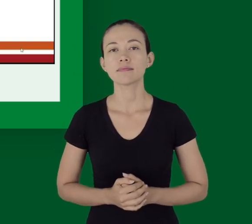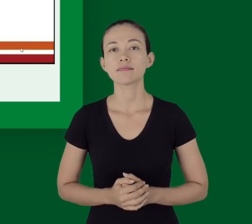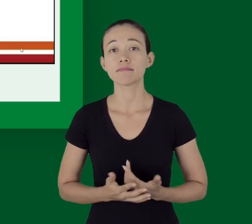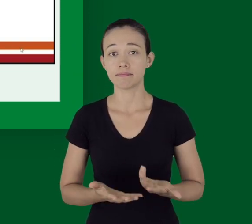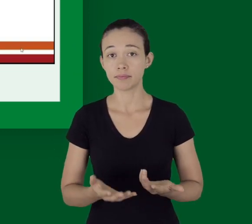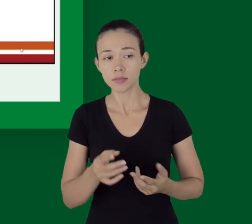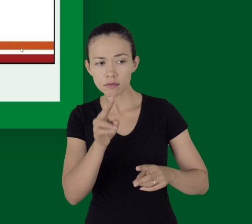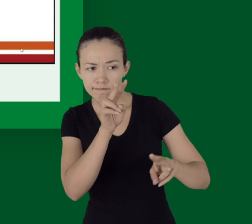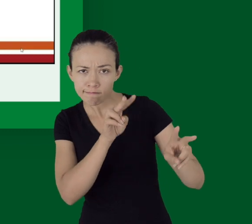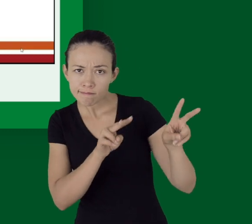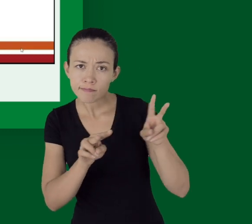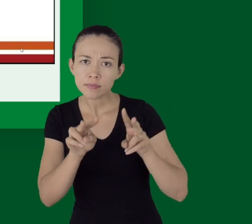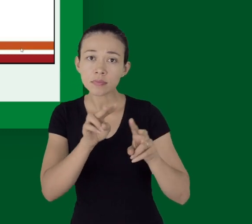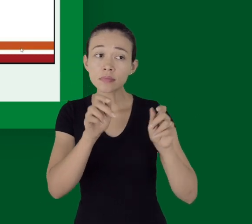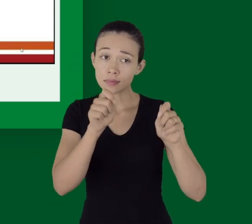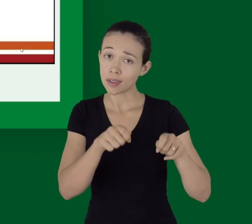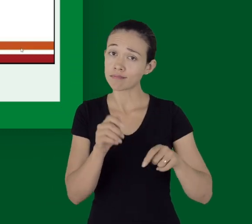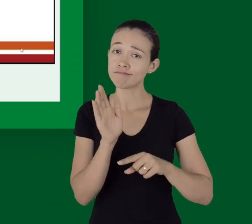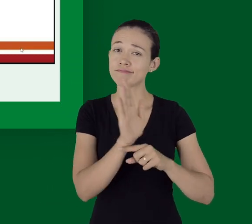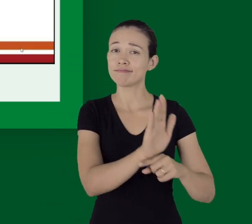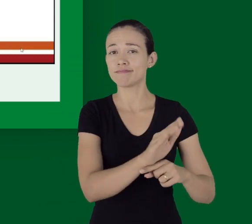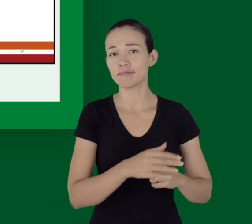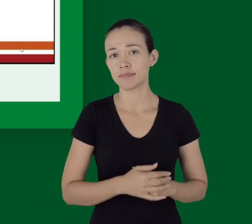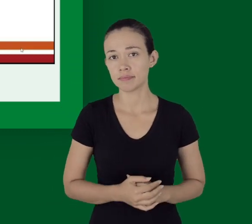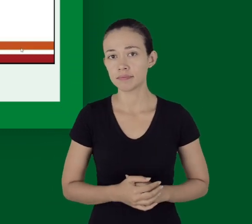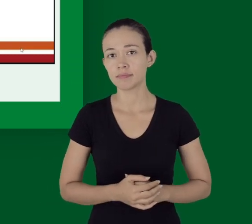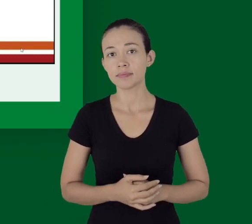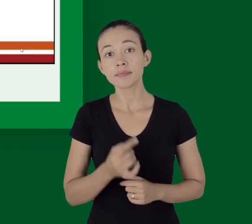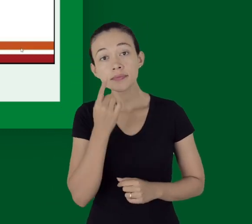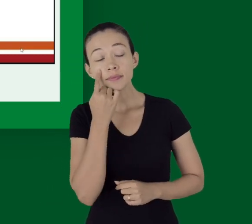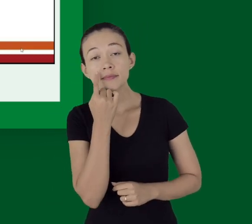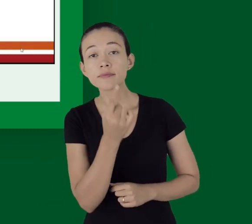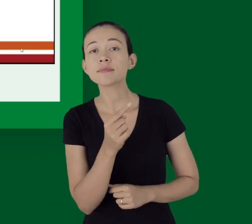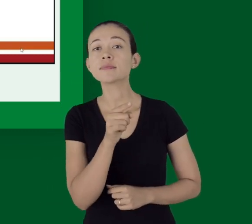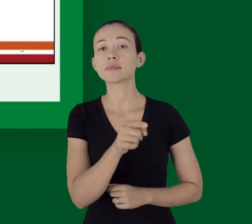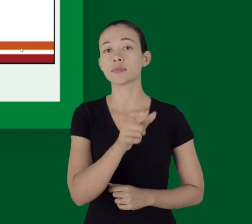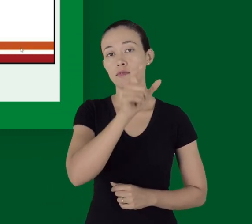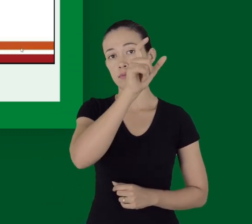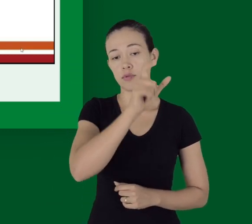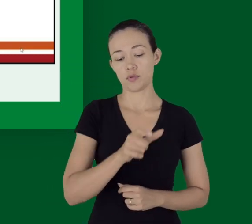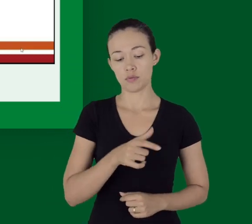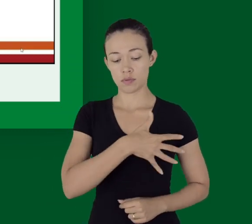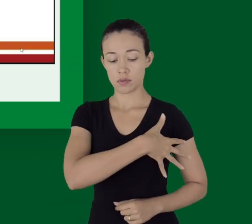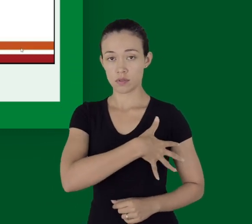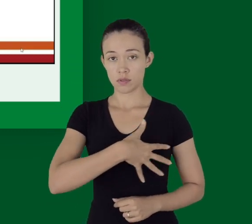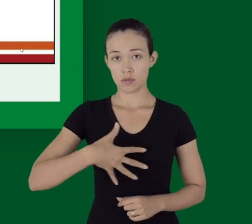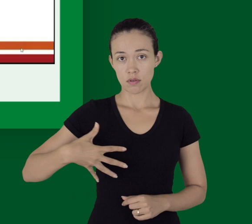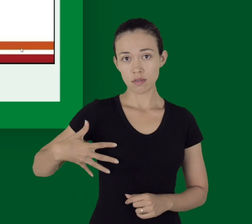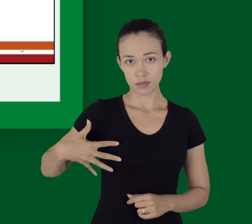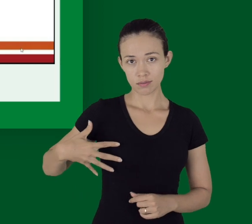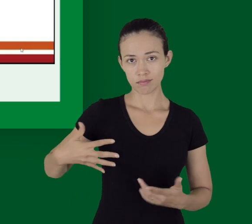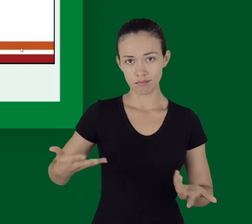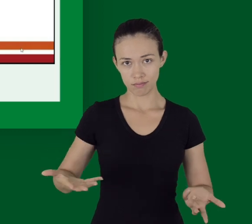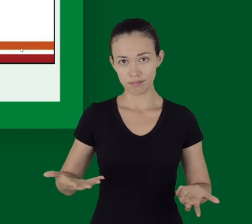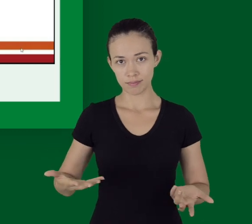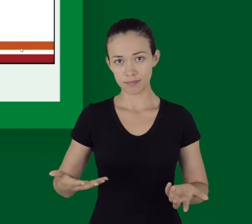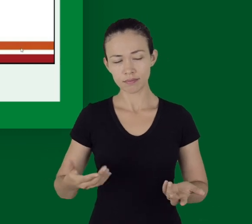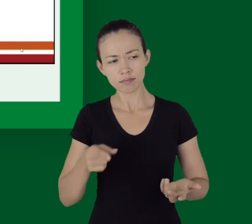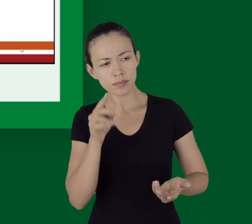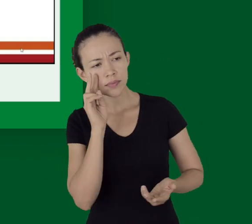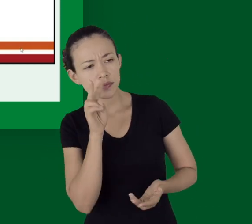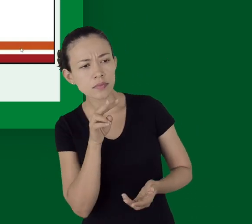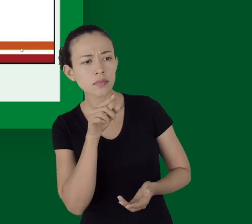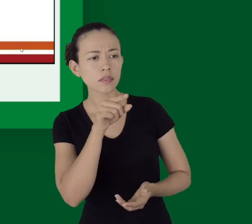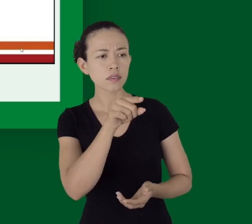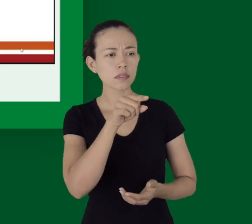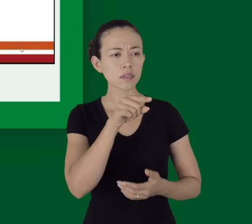investigar, né, nesse momento, para poder intervir se precisar. Então, a gente pode avaliar, fazer inspeção do